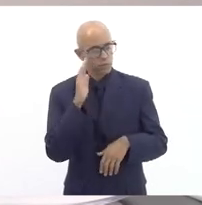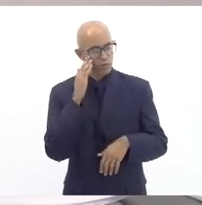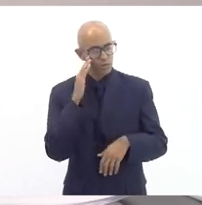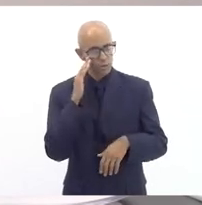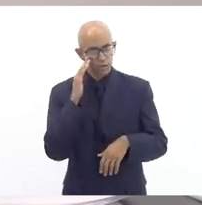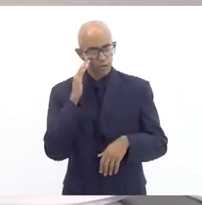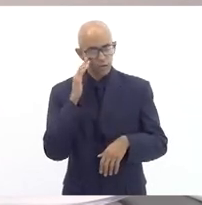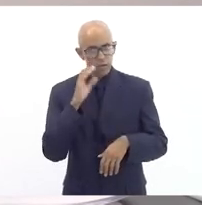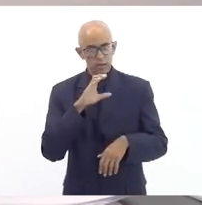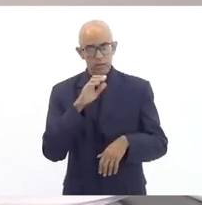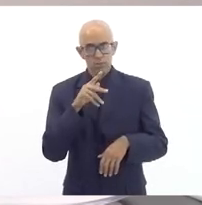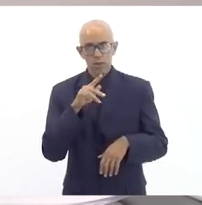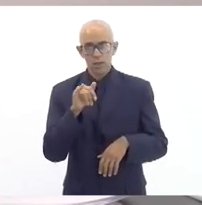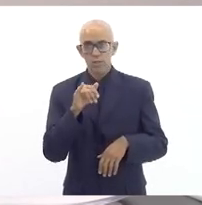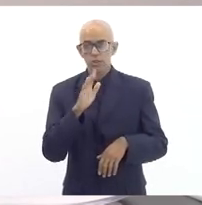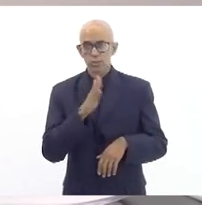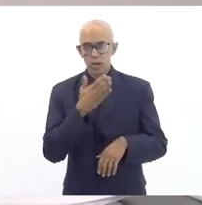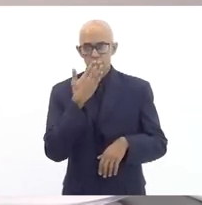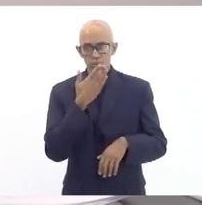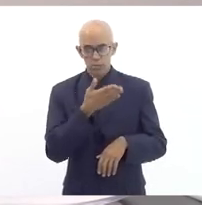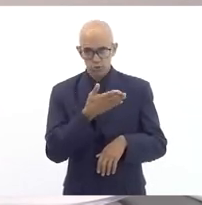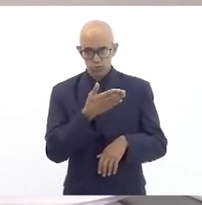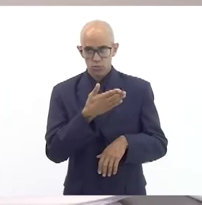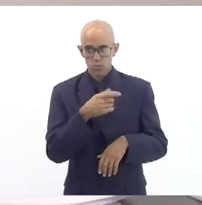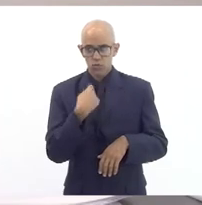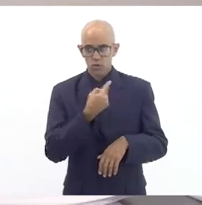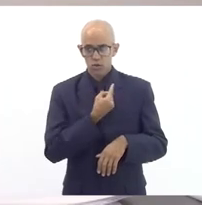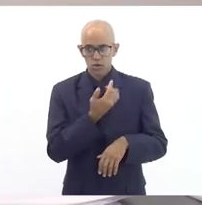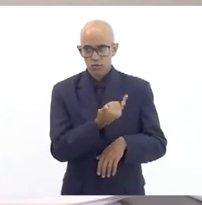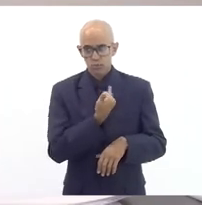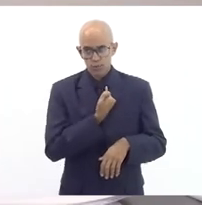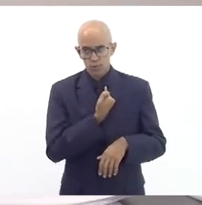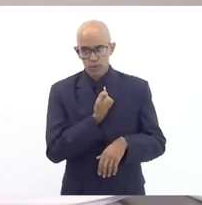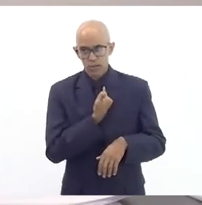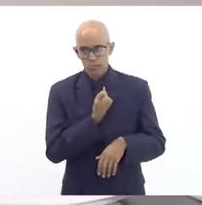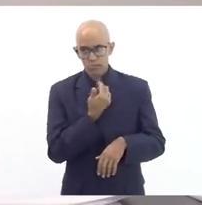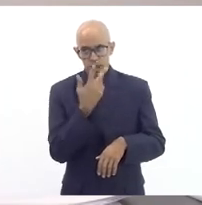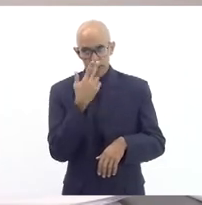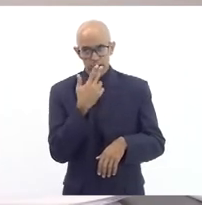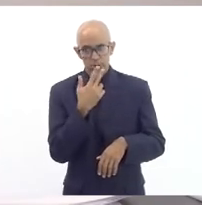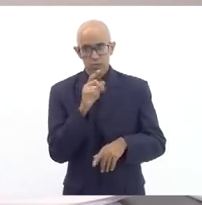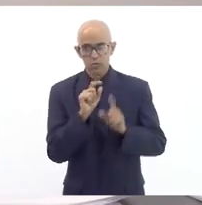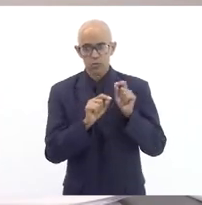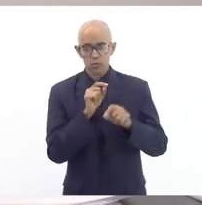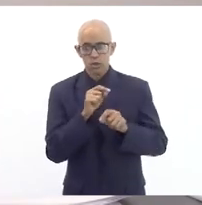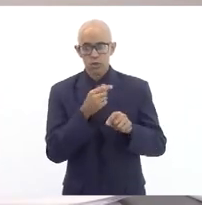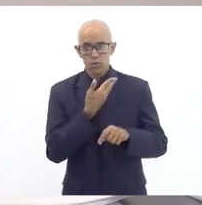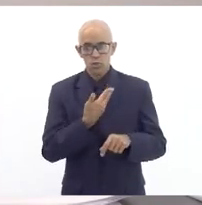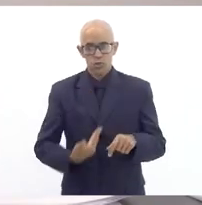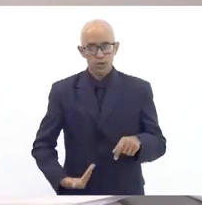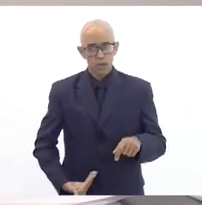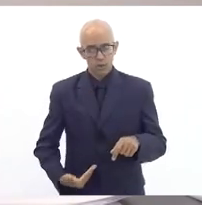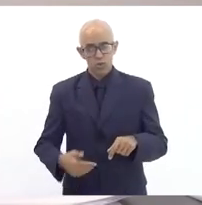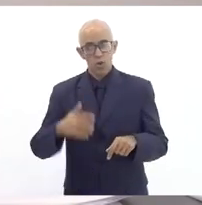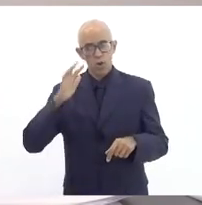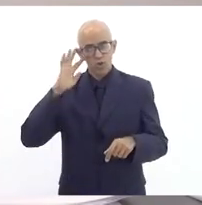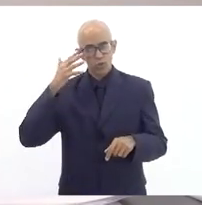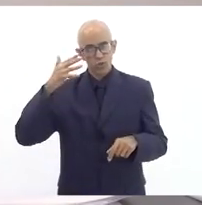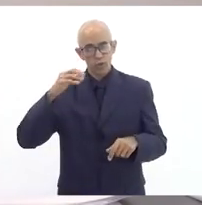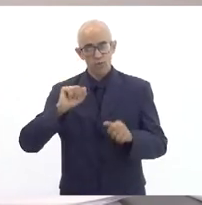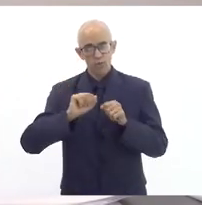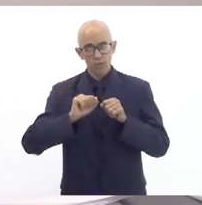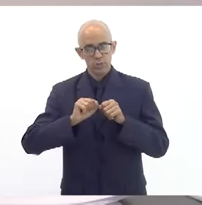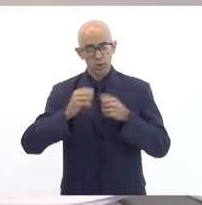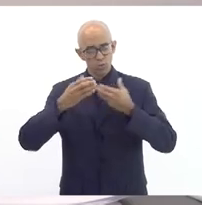essa CPI já solicitou, hoje já tomamos conhecimento, que me parece que o governador se prontificou a fazer um